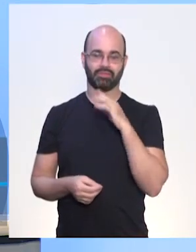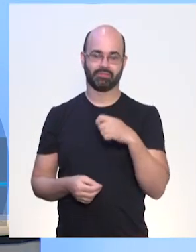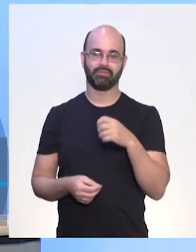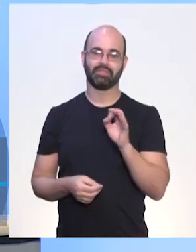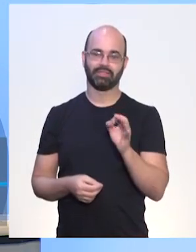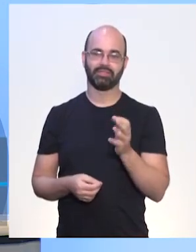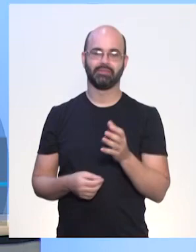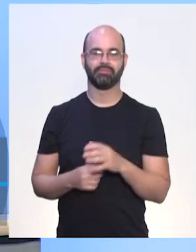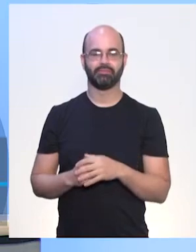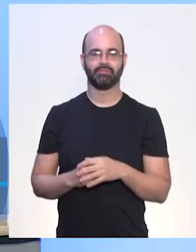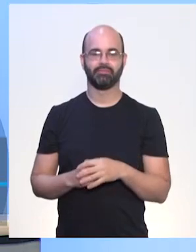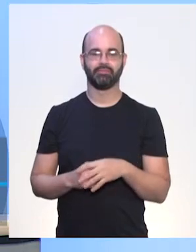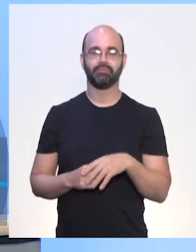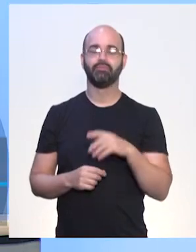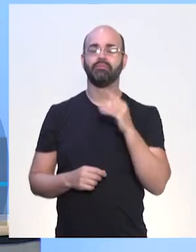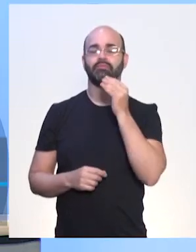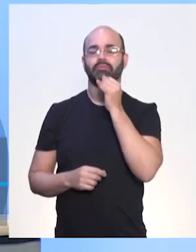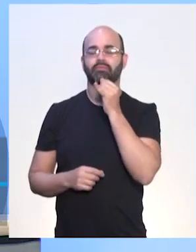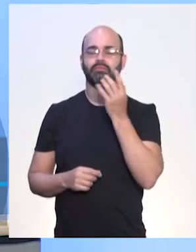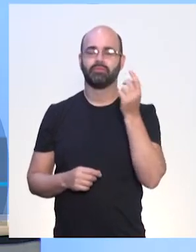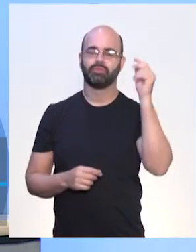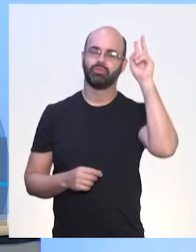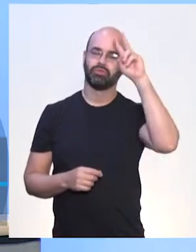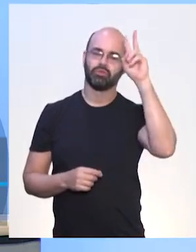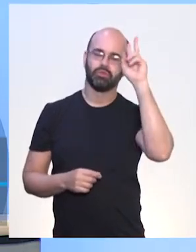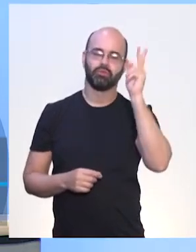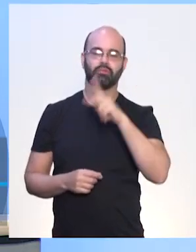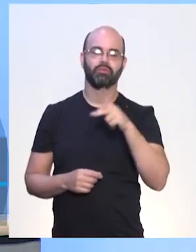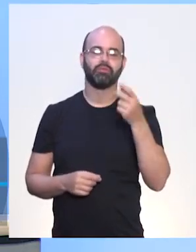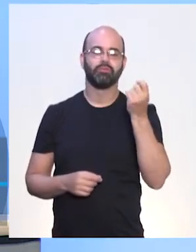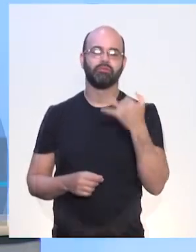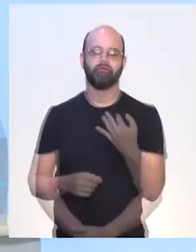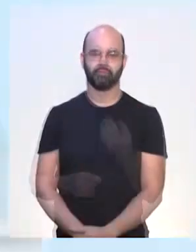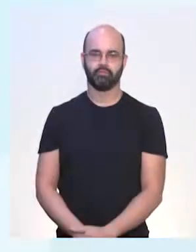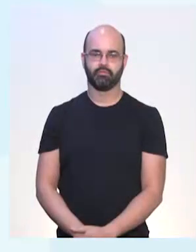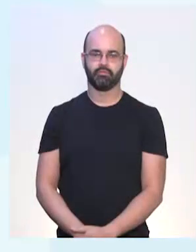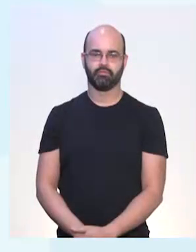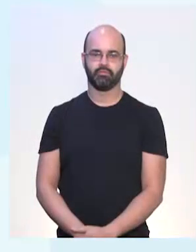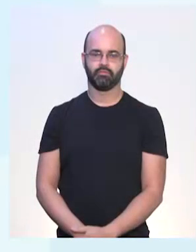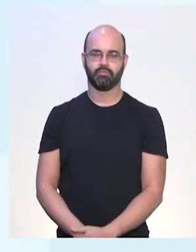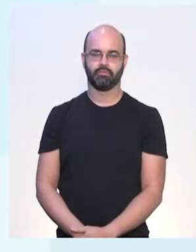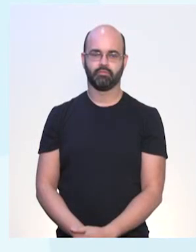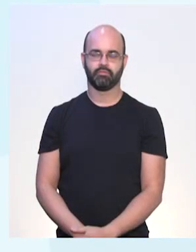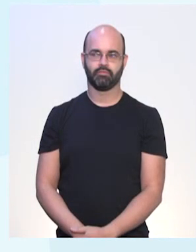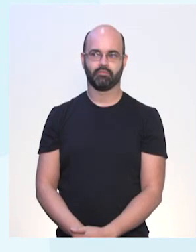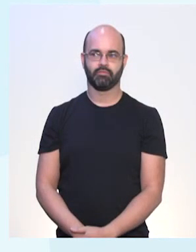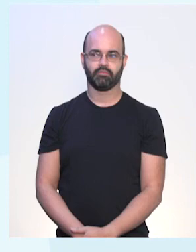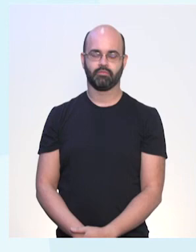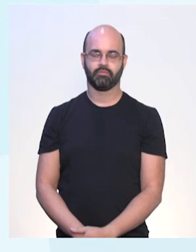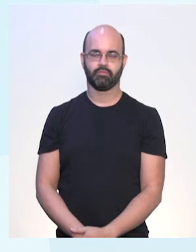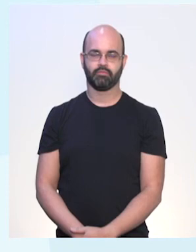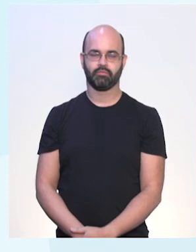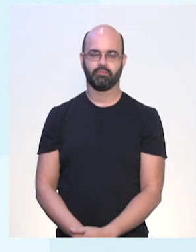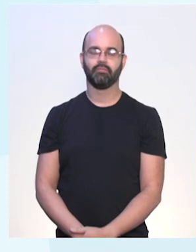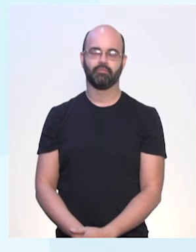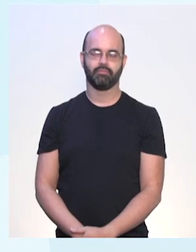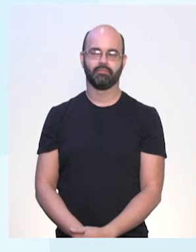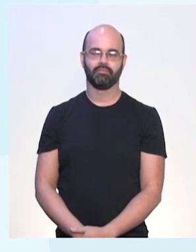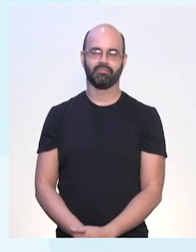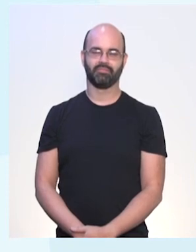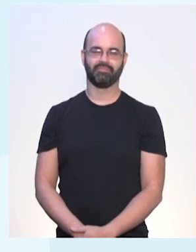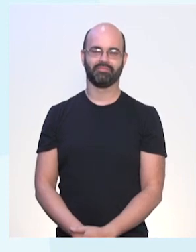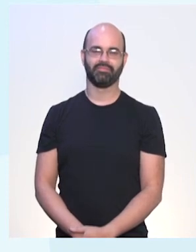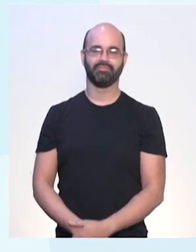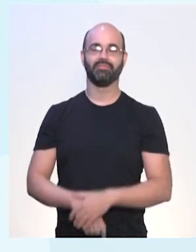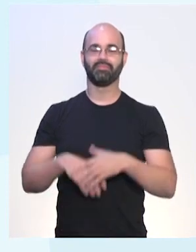que que é um professor de história poderia dizer assim bem sucintamente bom então aqui